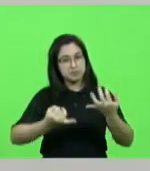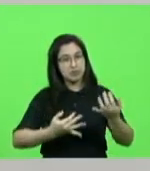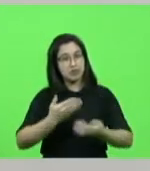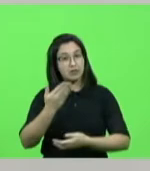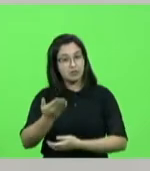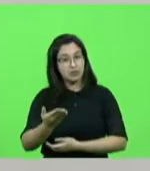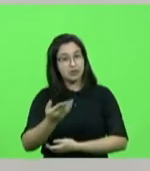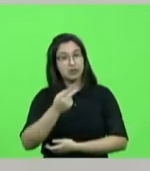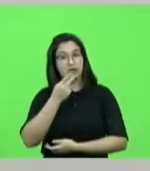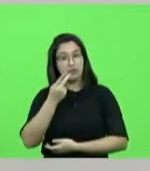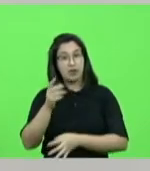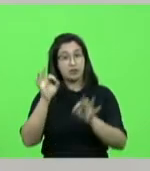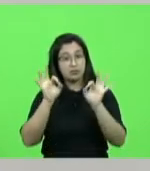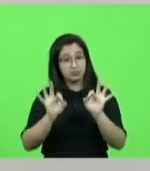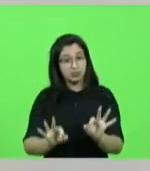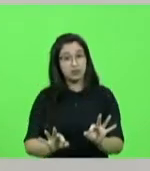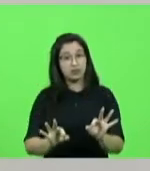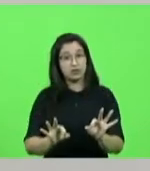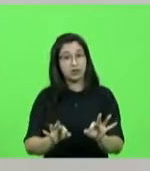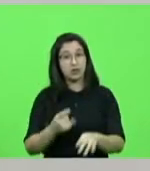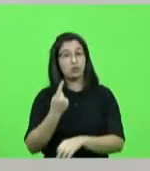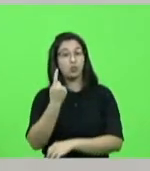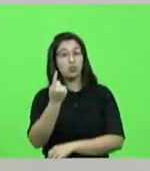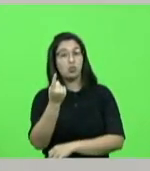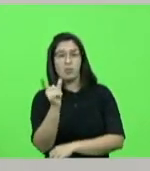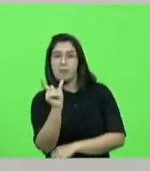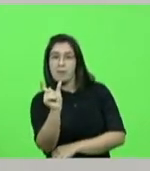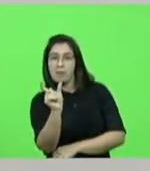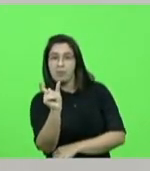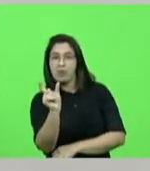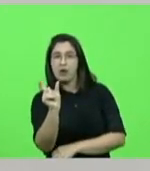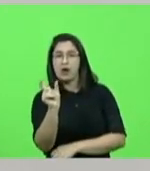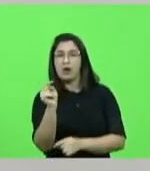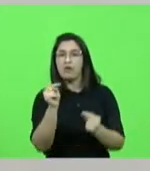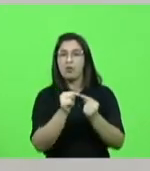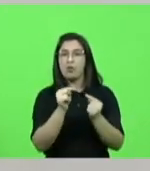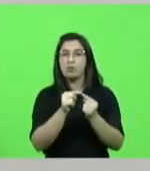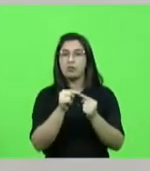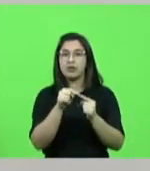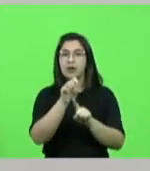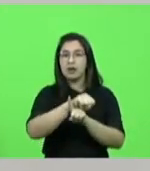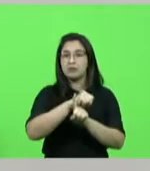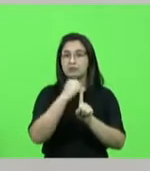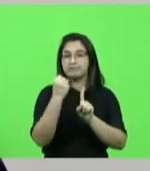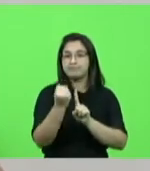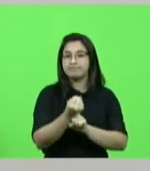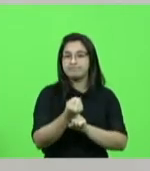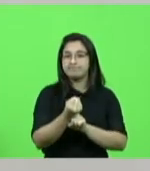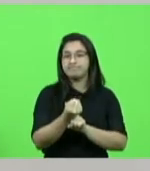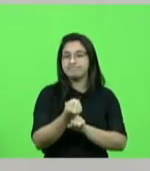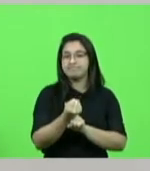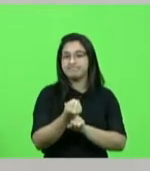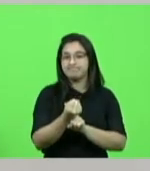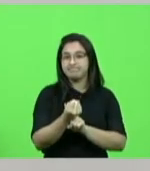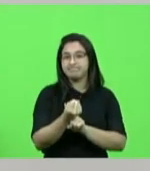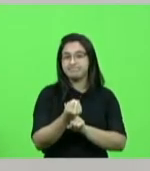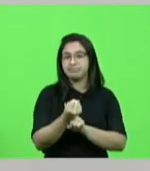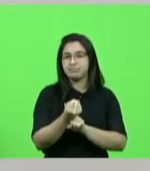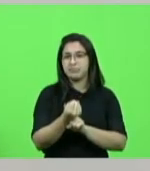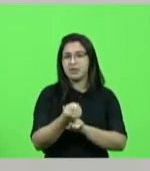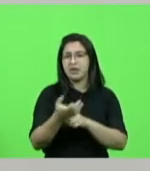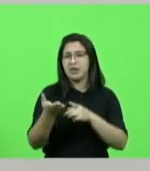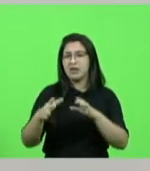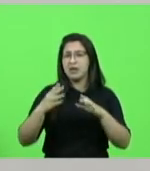feliz em uma palavra que diz muito, socialização. Aonde nossas crianças